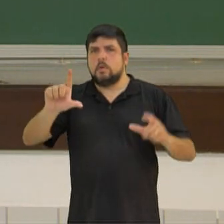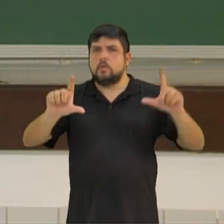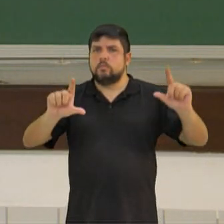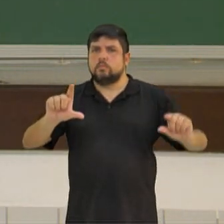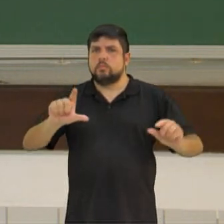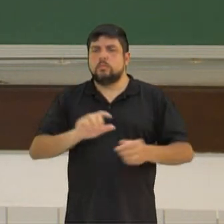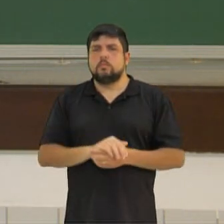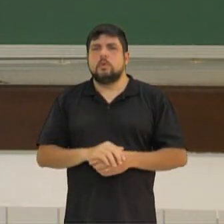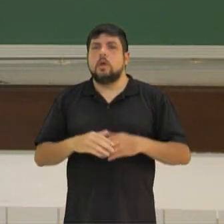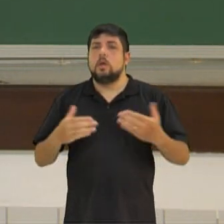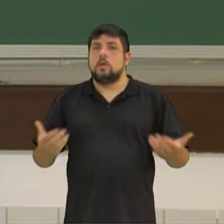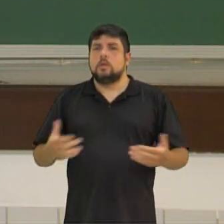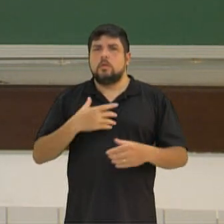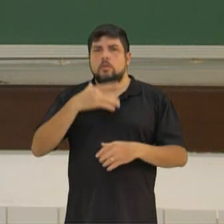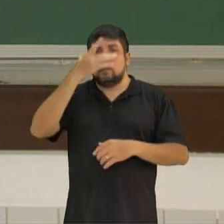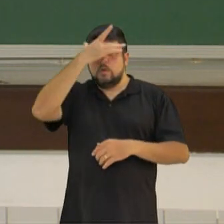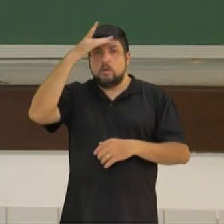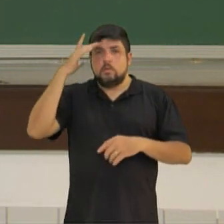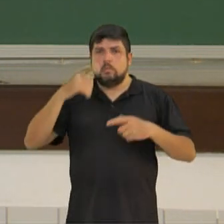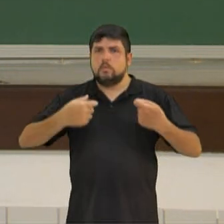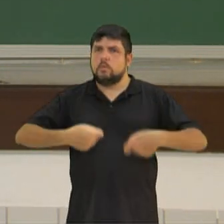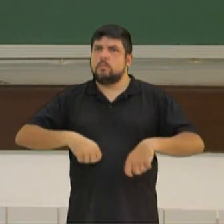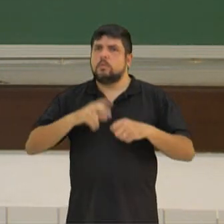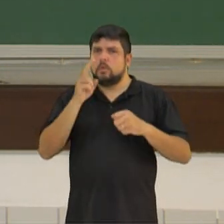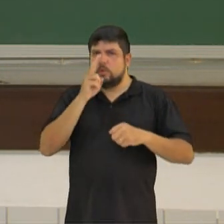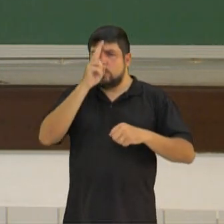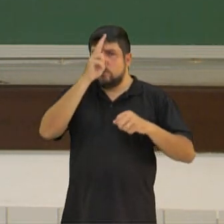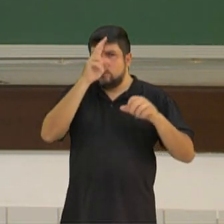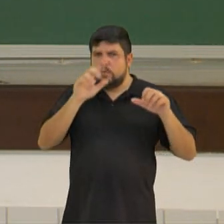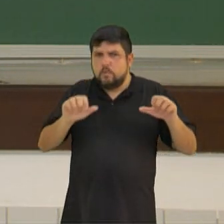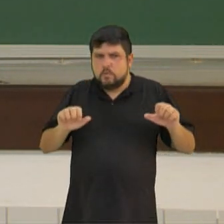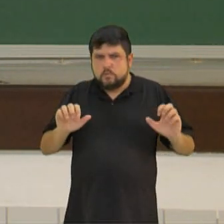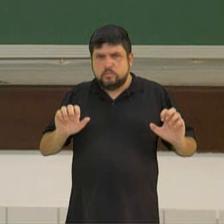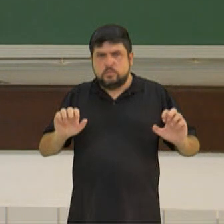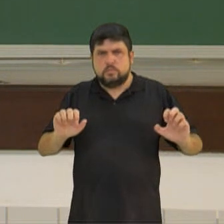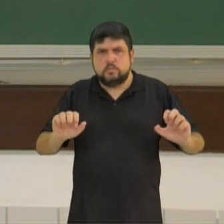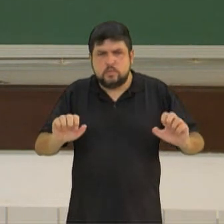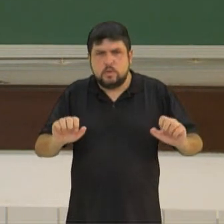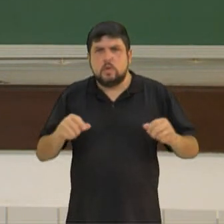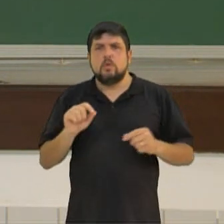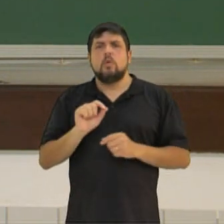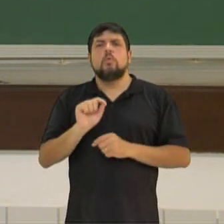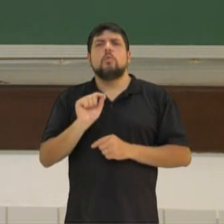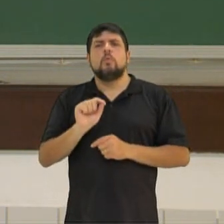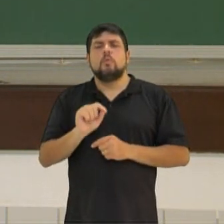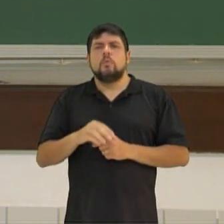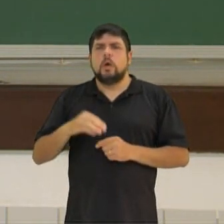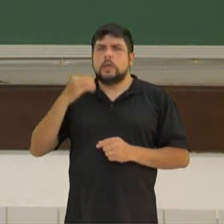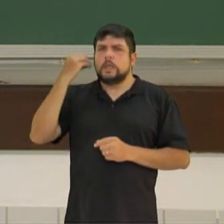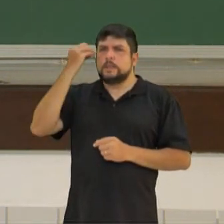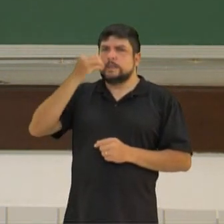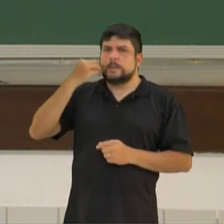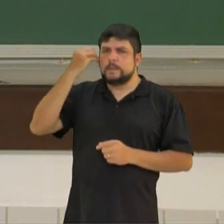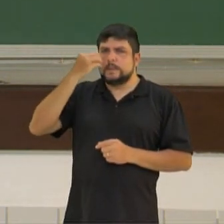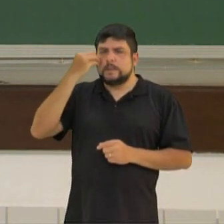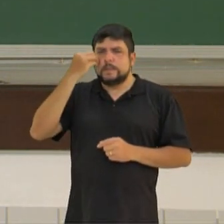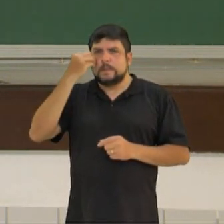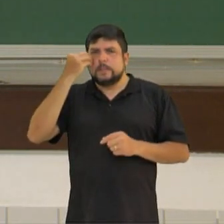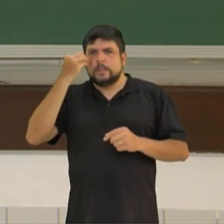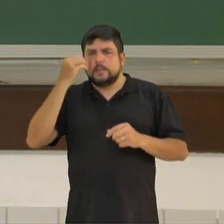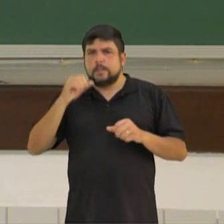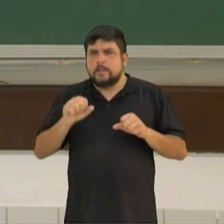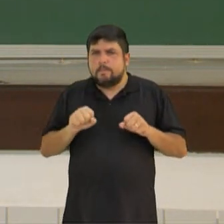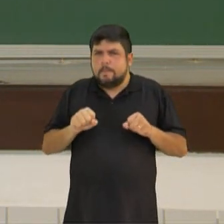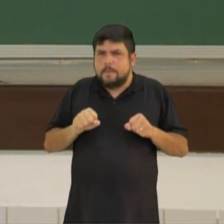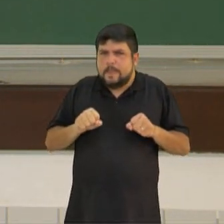pessoa tem que colocar uma força muito maior aqui para poder quebrar essa resistência, para poder tirar esse